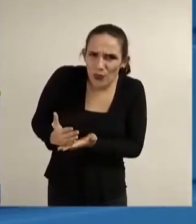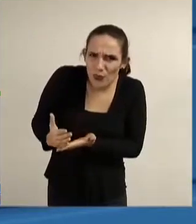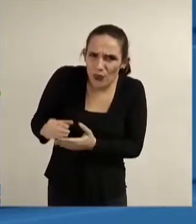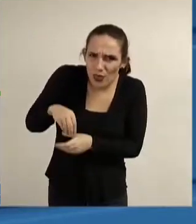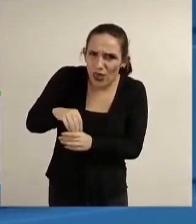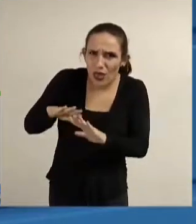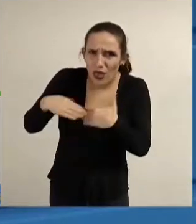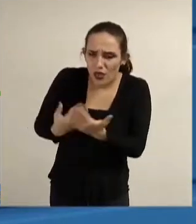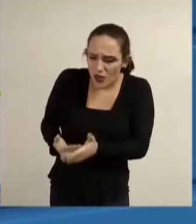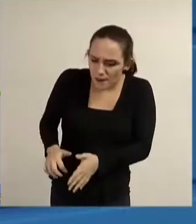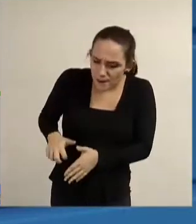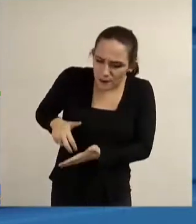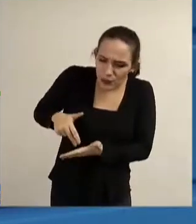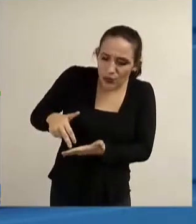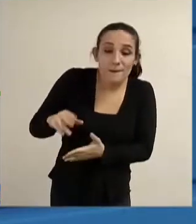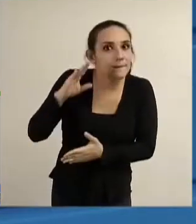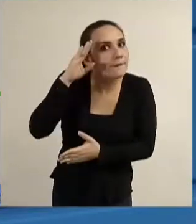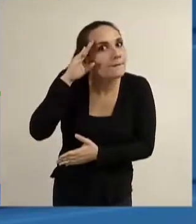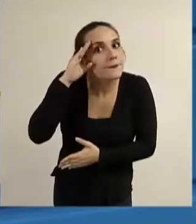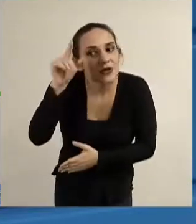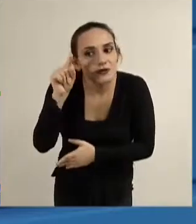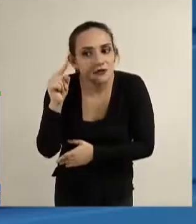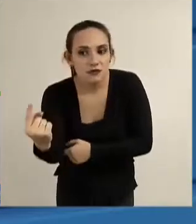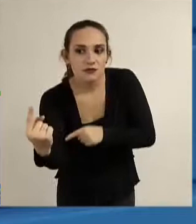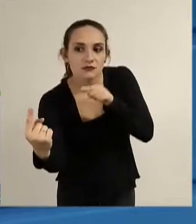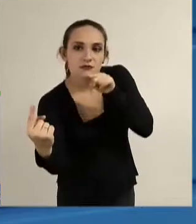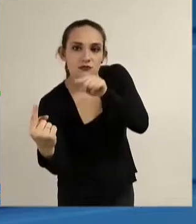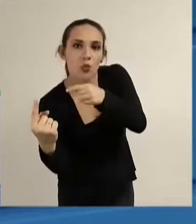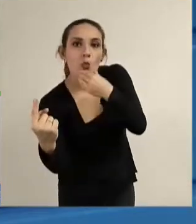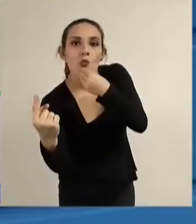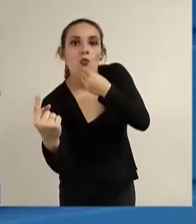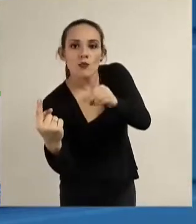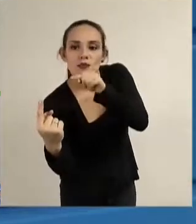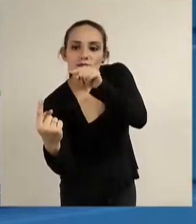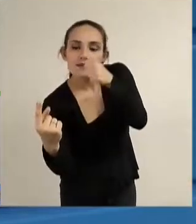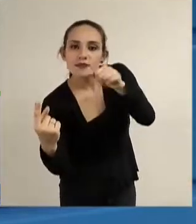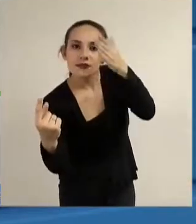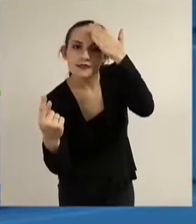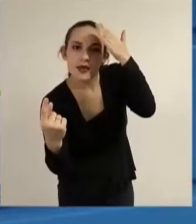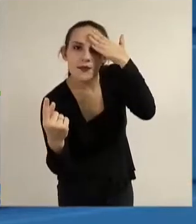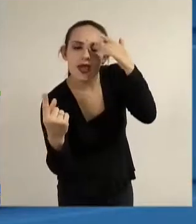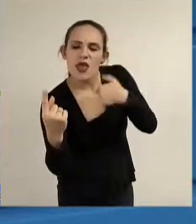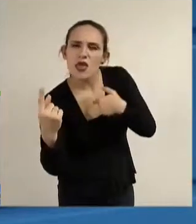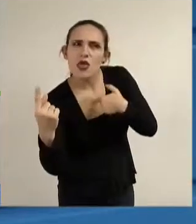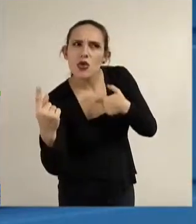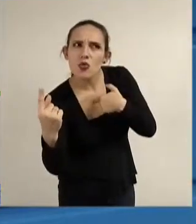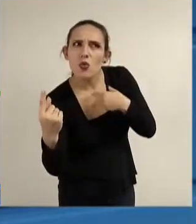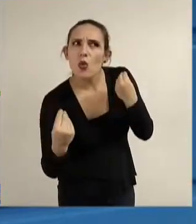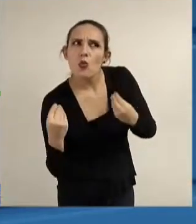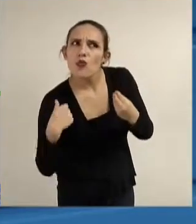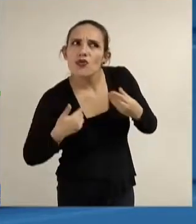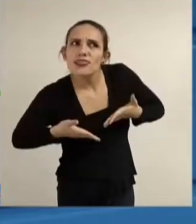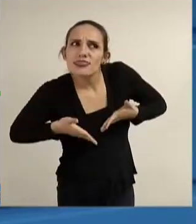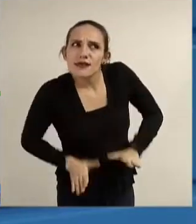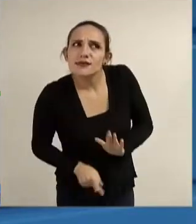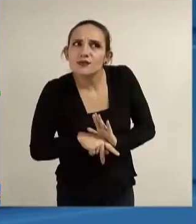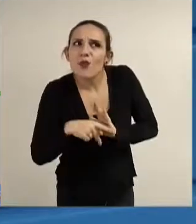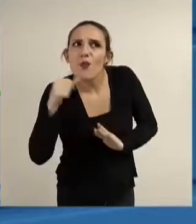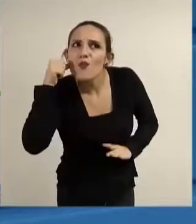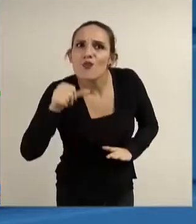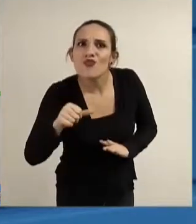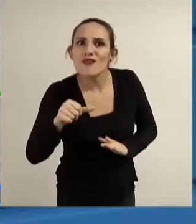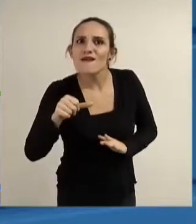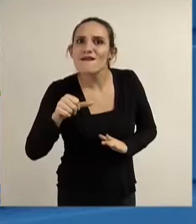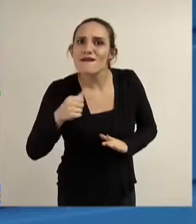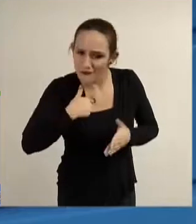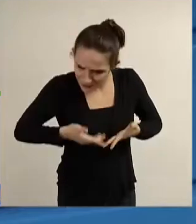escola, principalmente para o menino, para ele aprender que ele veio de uma mulher, né, que ele tem que ter isso em mente, que ele